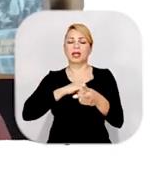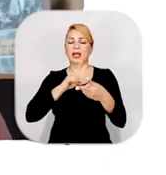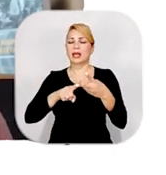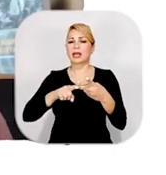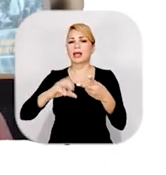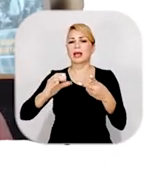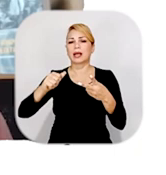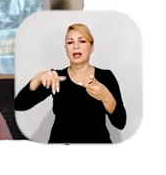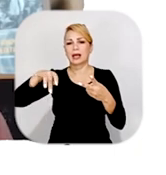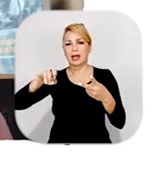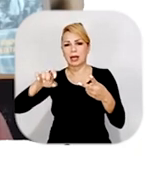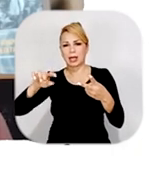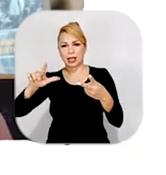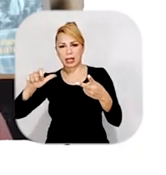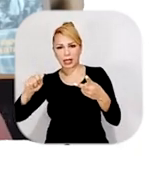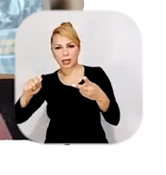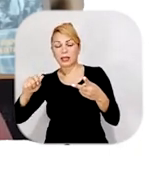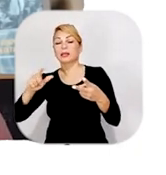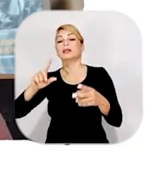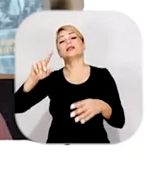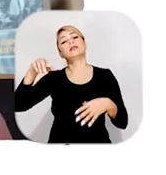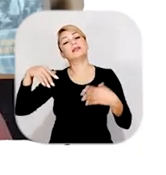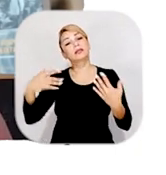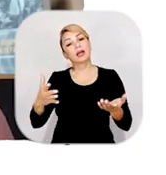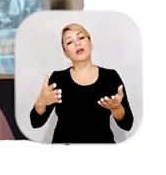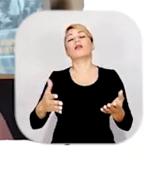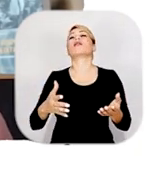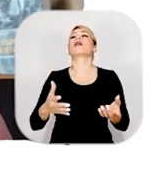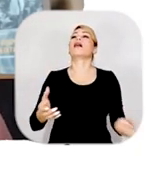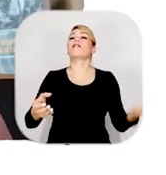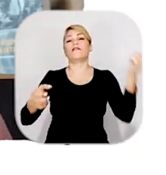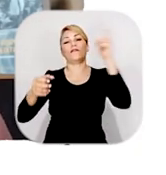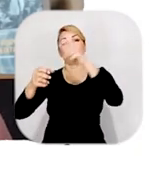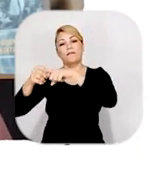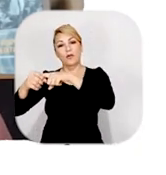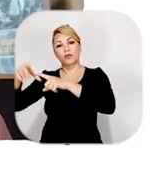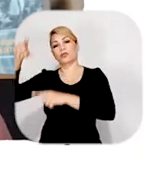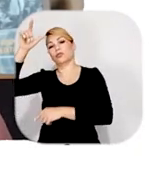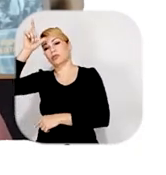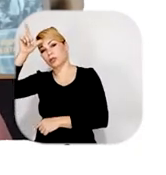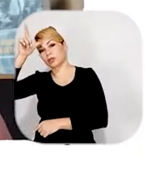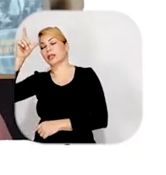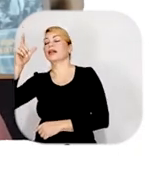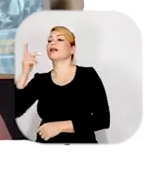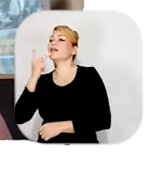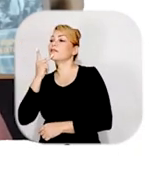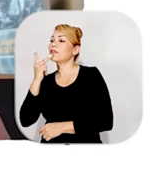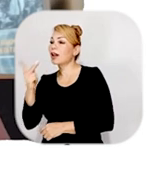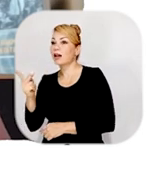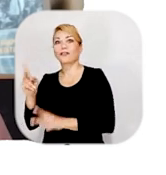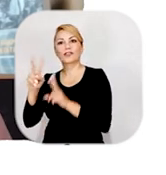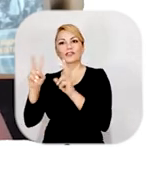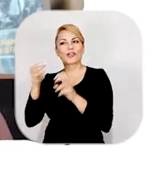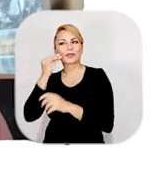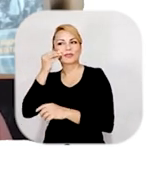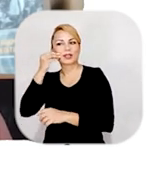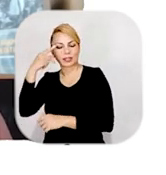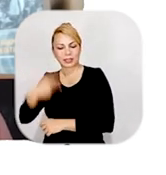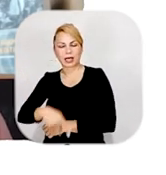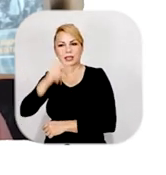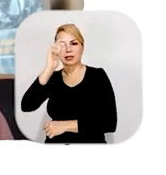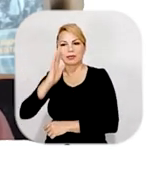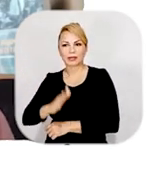ele voltou, ele falava da experiência. Ele era um bom contador de histórias, pelo menos as coisas que